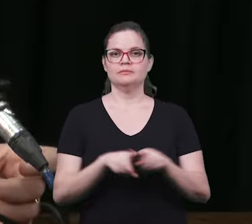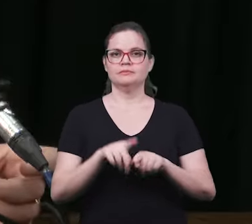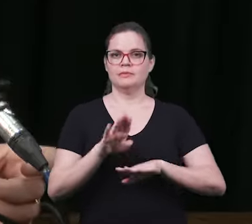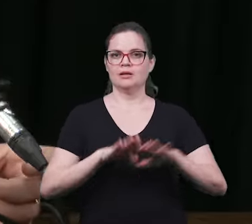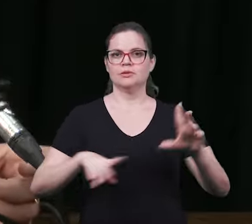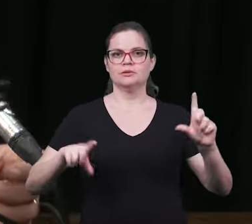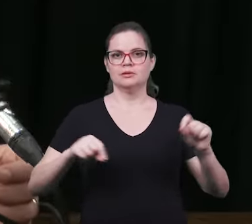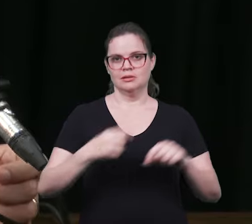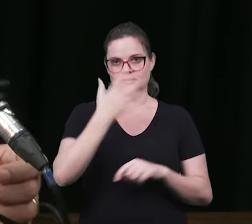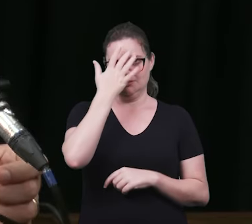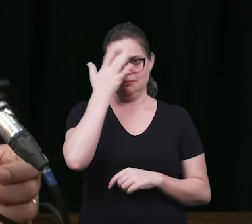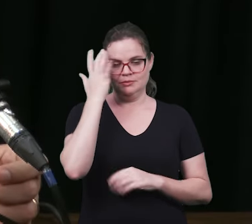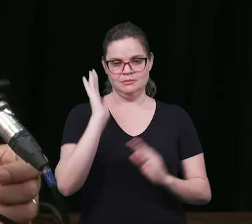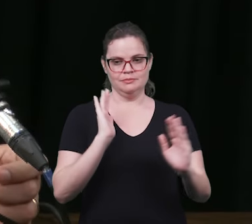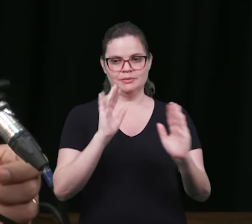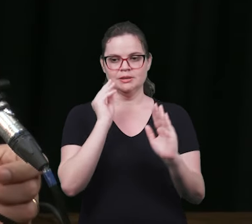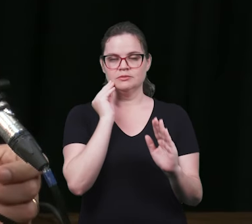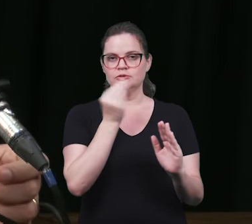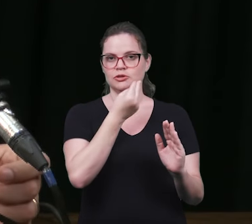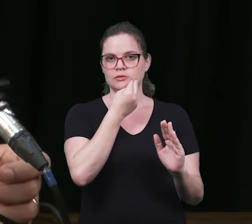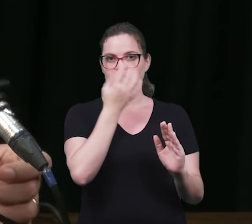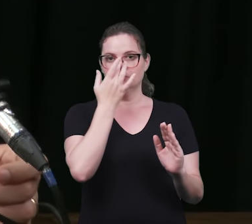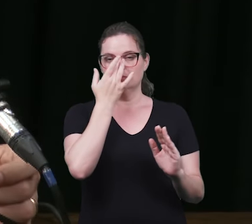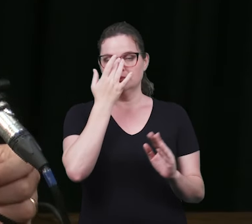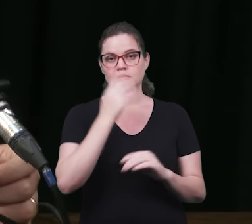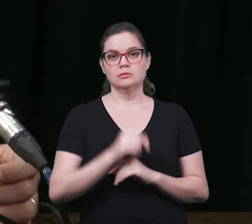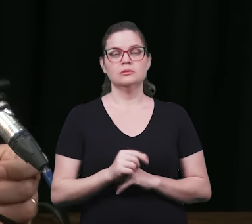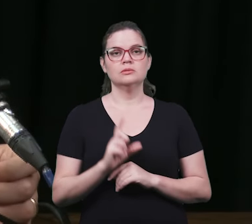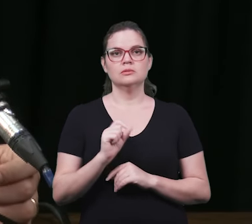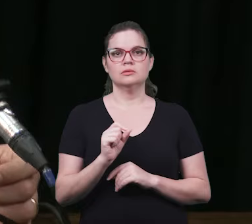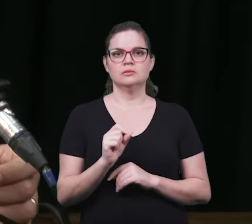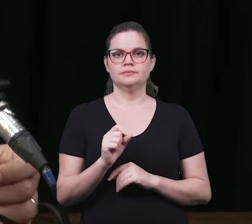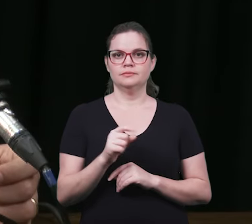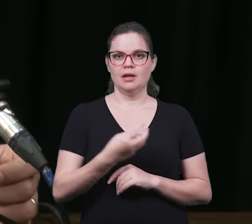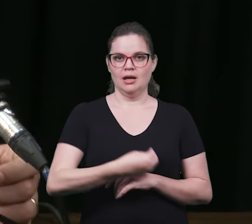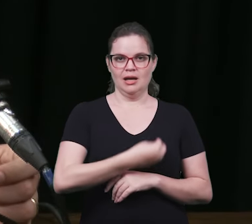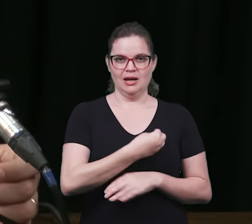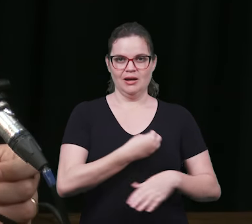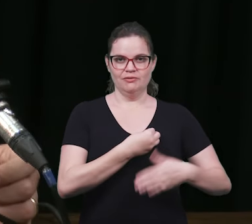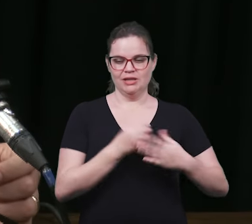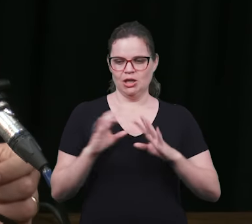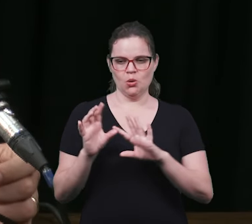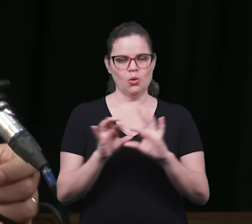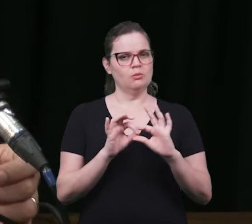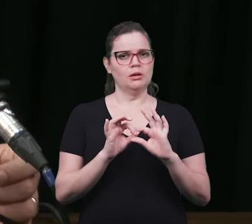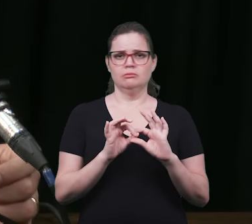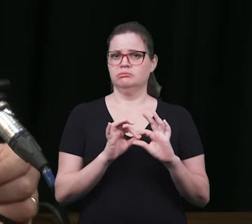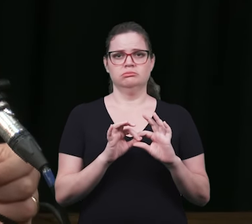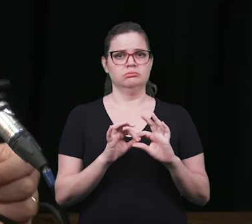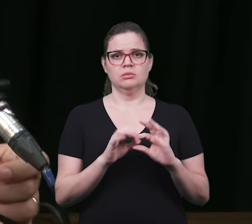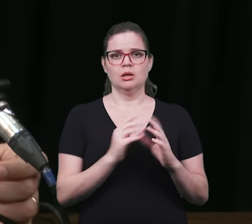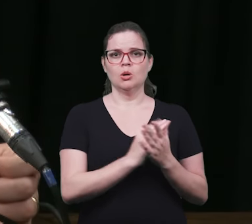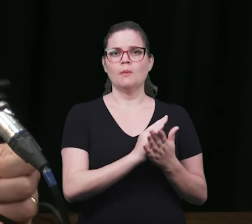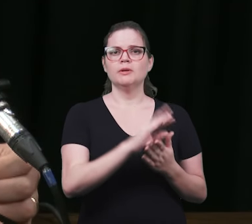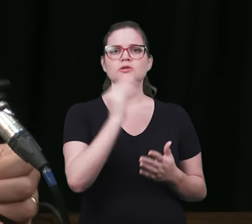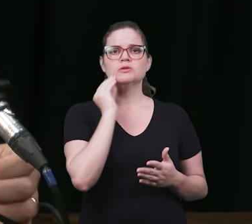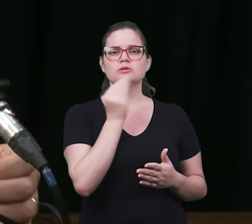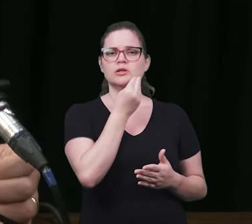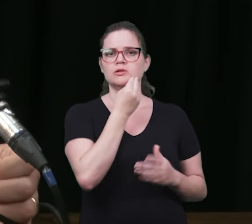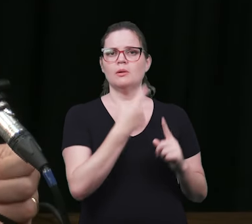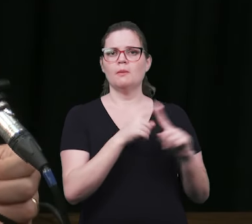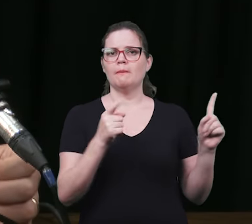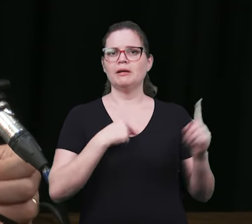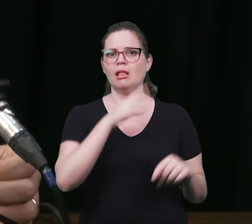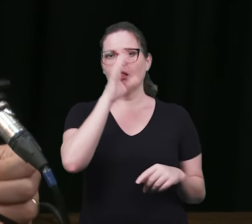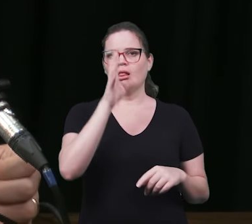durante esse período de jejum, elas não têm uma vida no altar do Senhor, desde o início da consagração